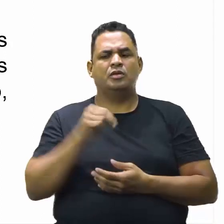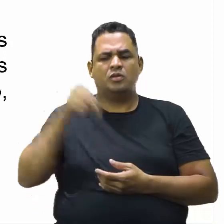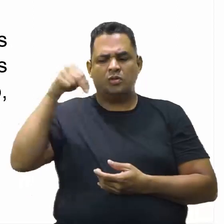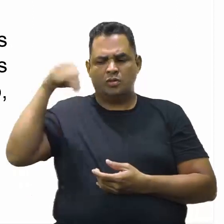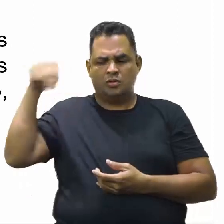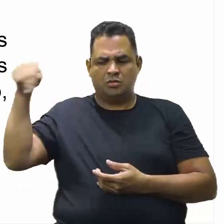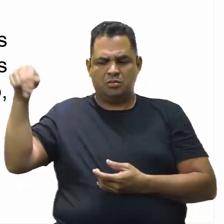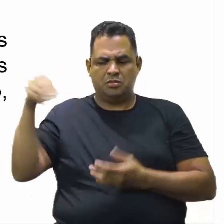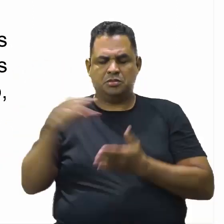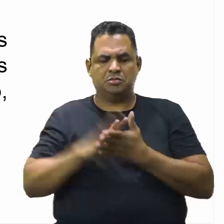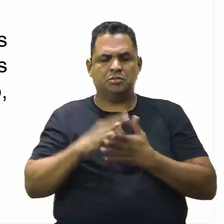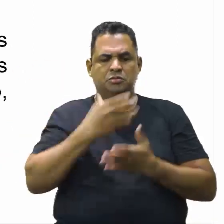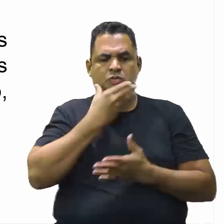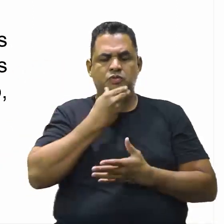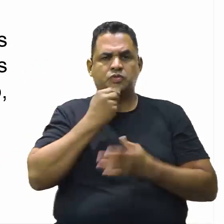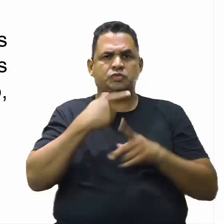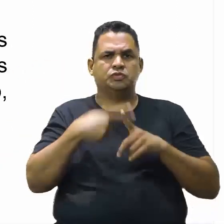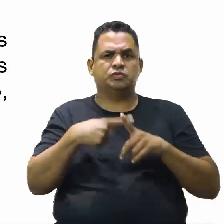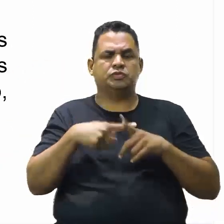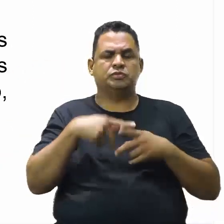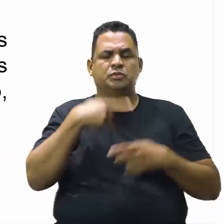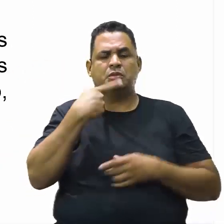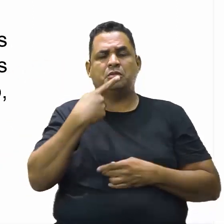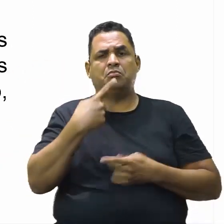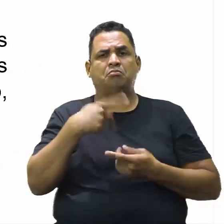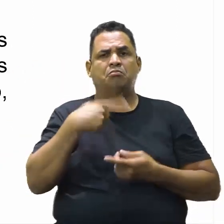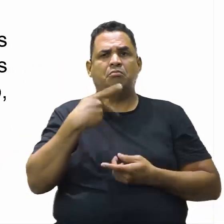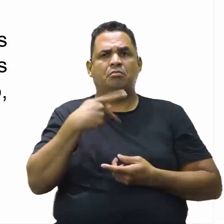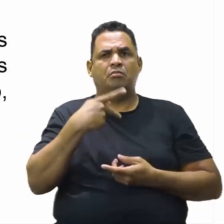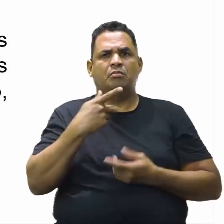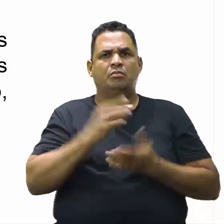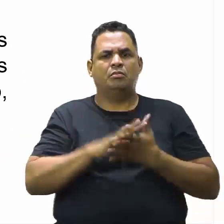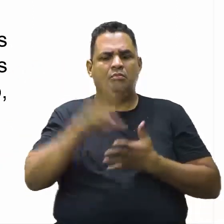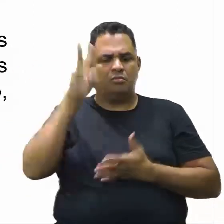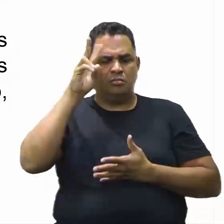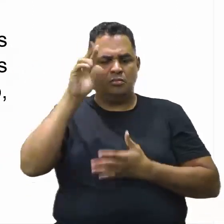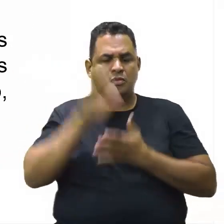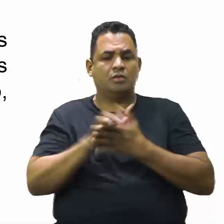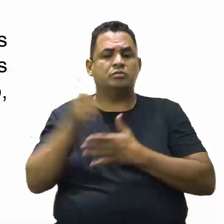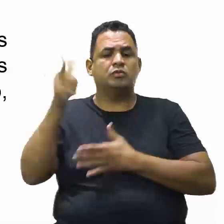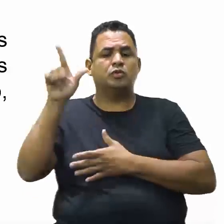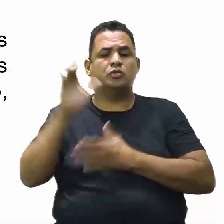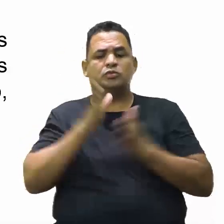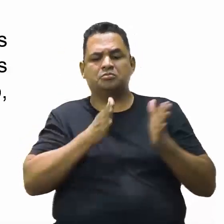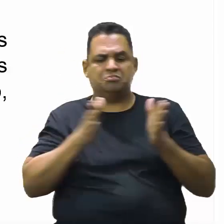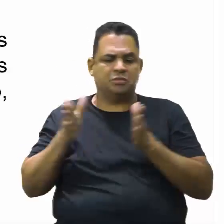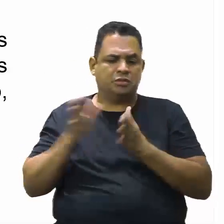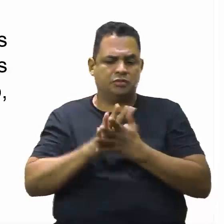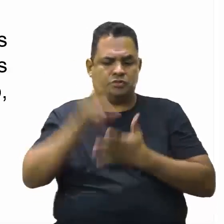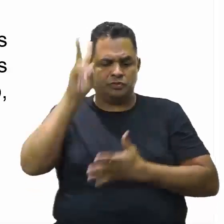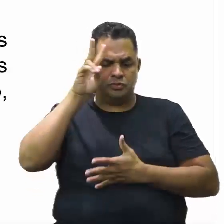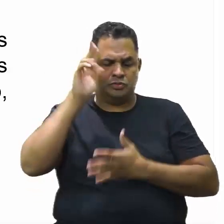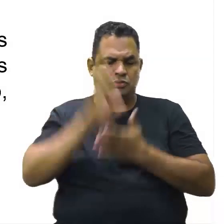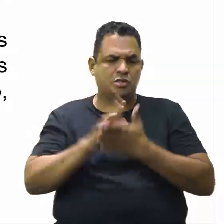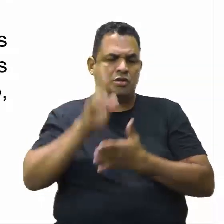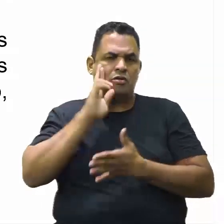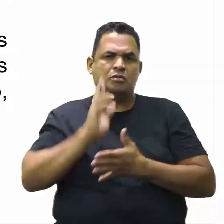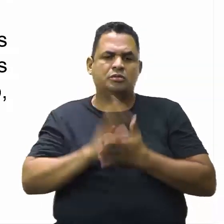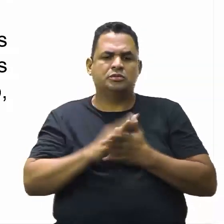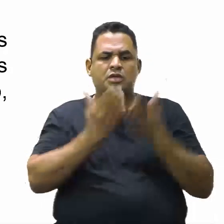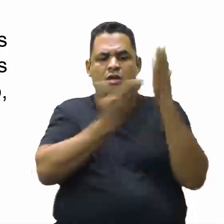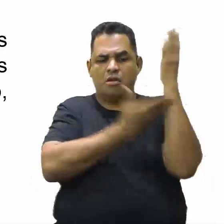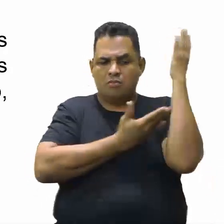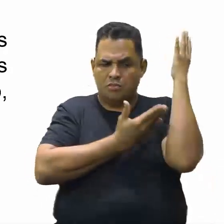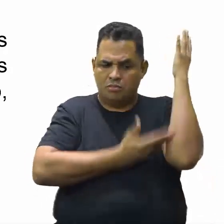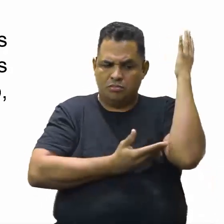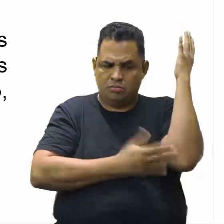nordestino, porque falar dos nordestinos, a gente vai lembrar de um outro momento no estado de Rondônia, que é a